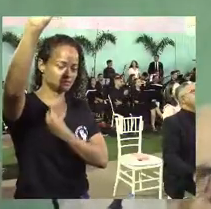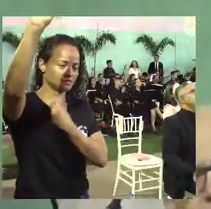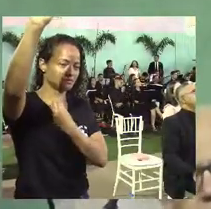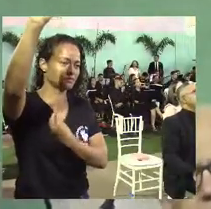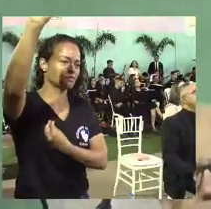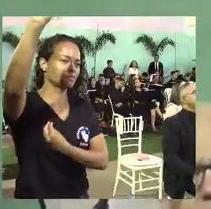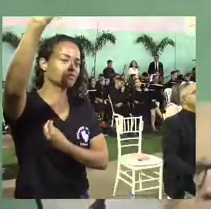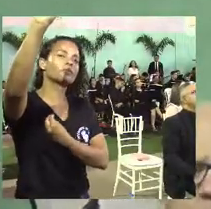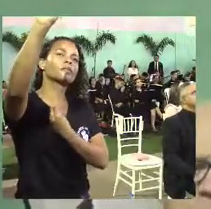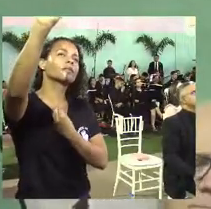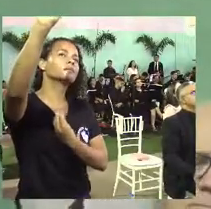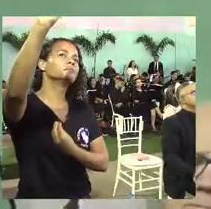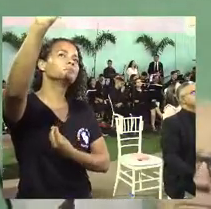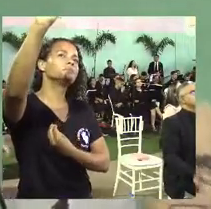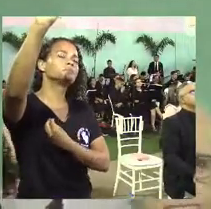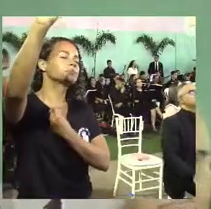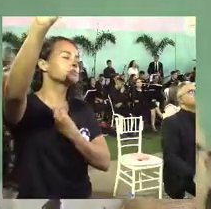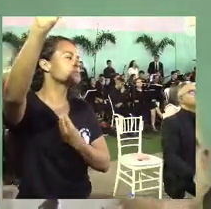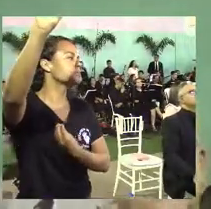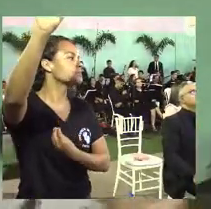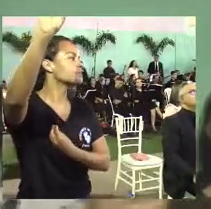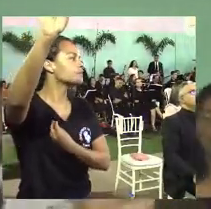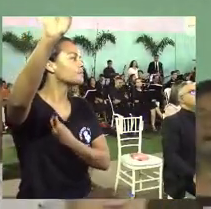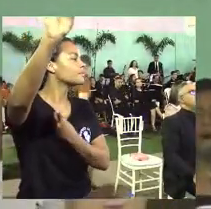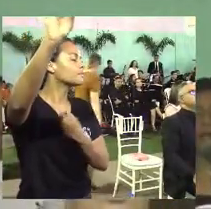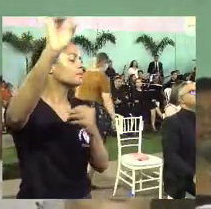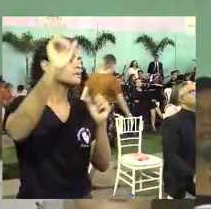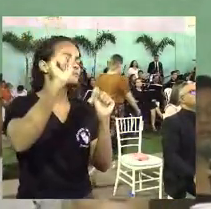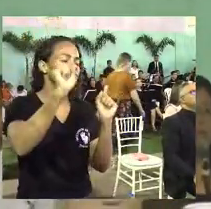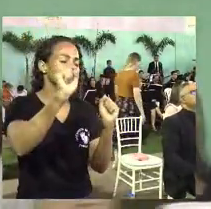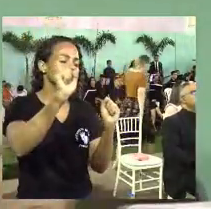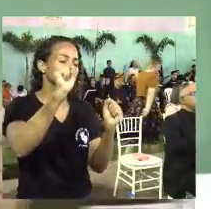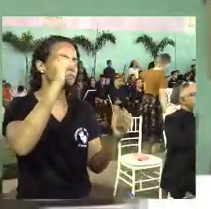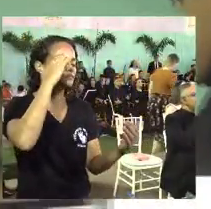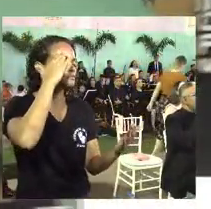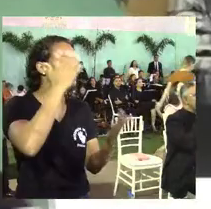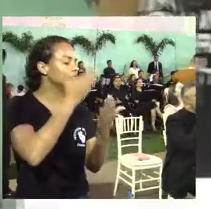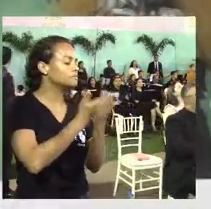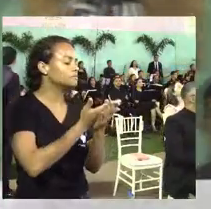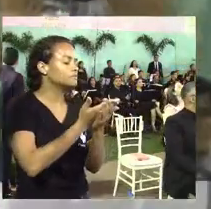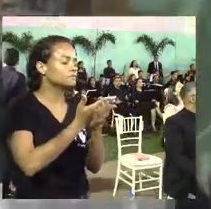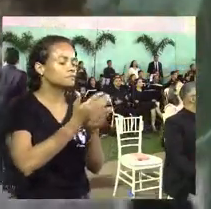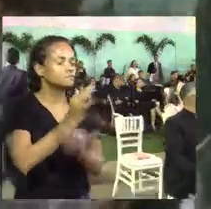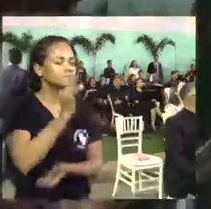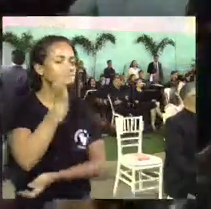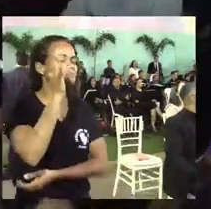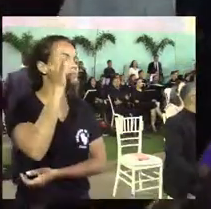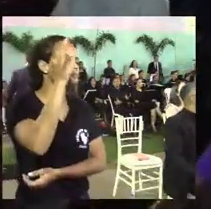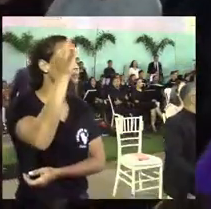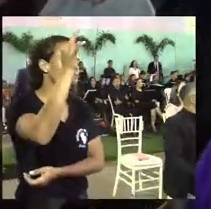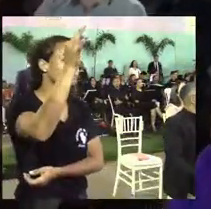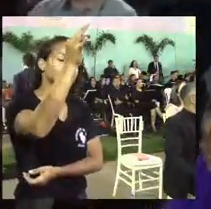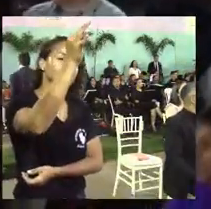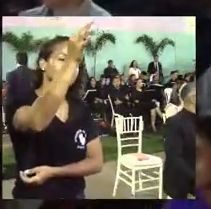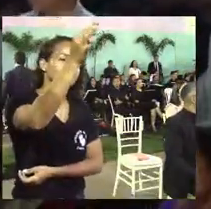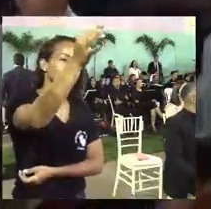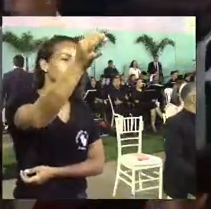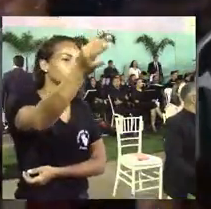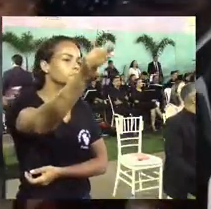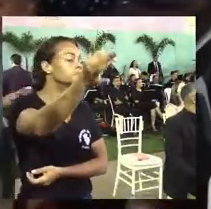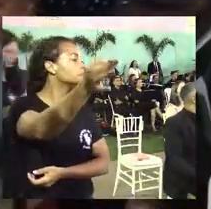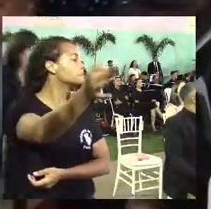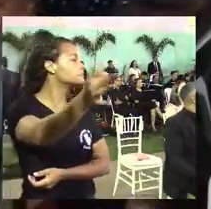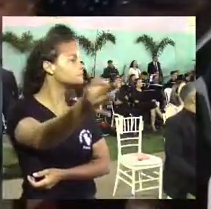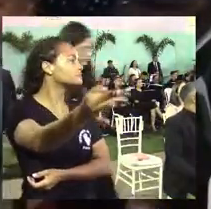aí ele vive mesmo se tem um Deus incomparável para cumprir presença